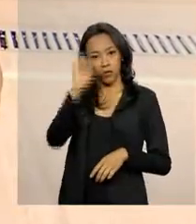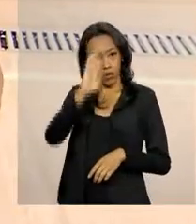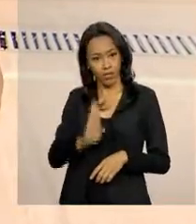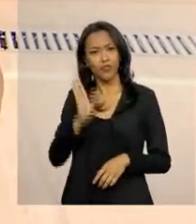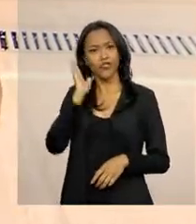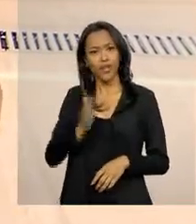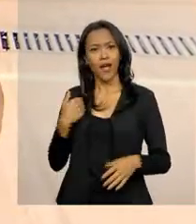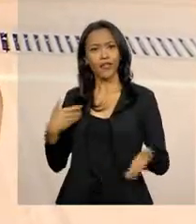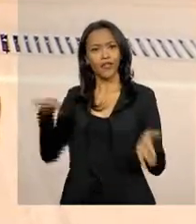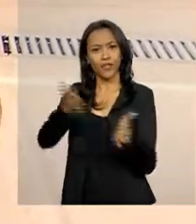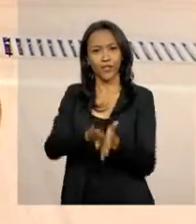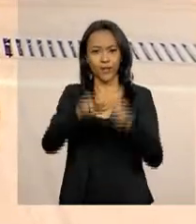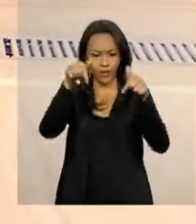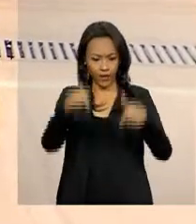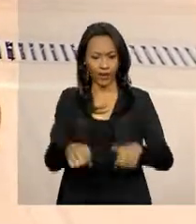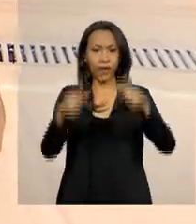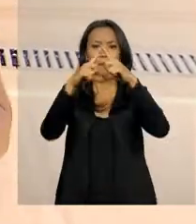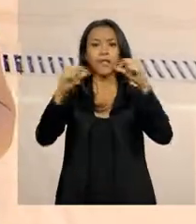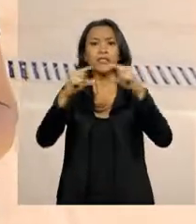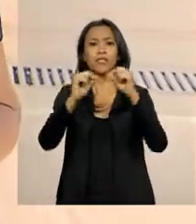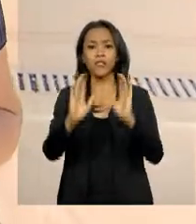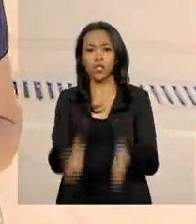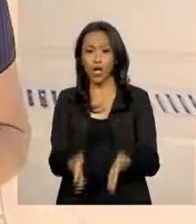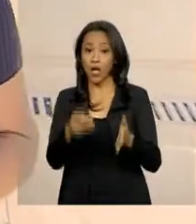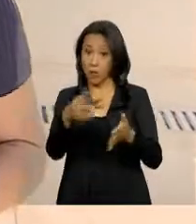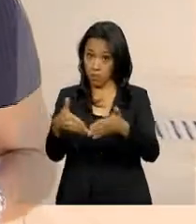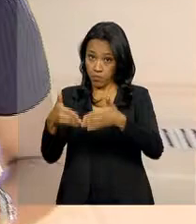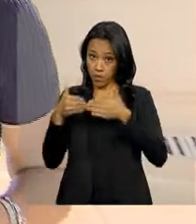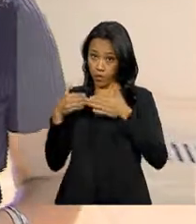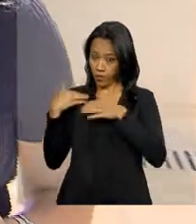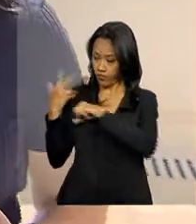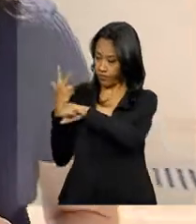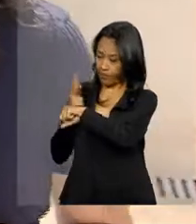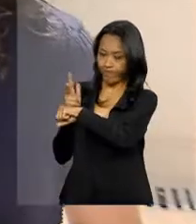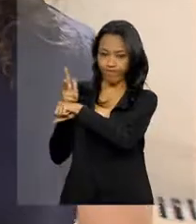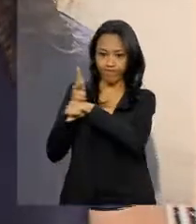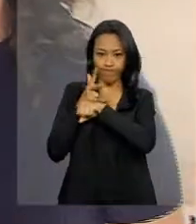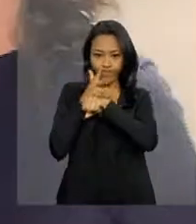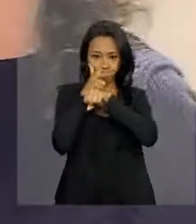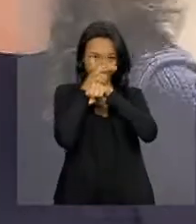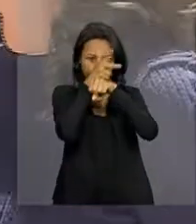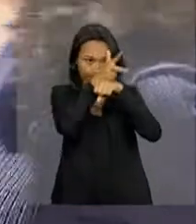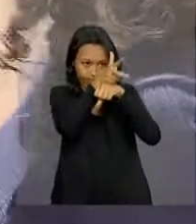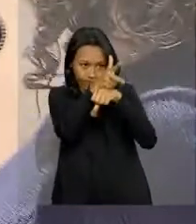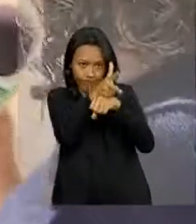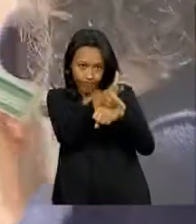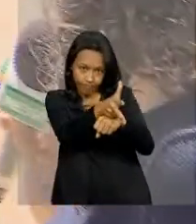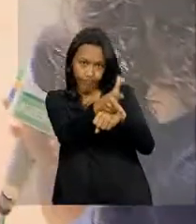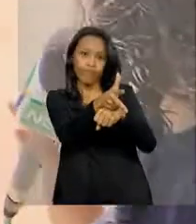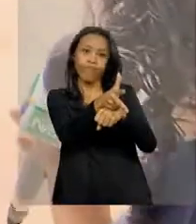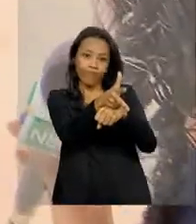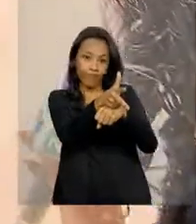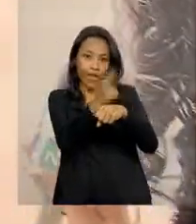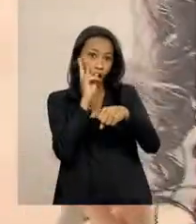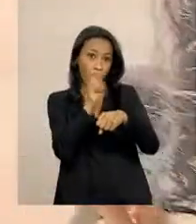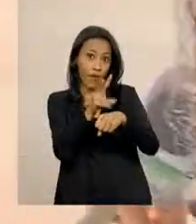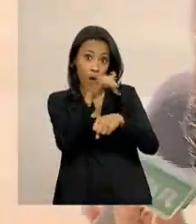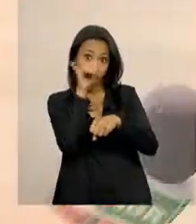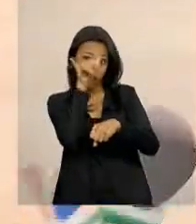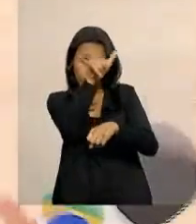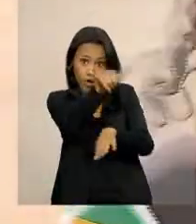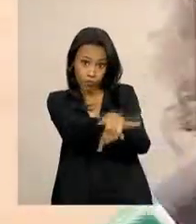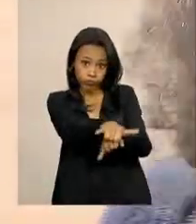acabou de pousar aqui na base aérea de Brasília. Vou pedir para o nosso repórter cinematográfico José Carlos Gonçalves fechar aqui no avião que está bem aqui